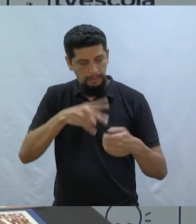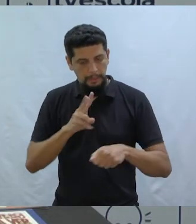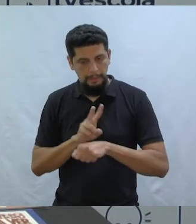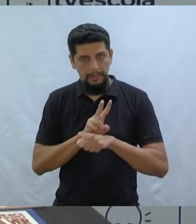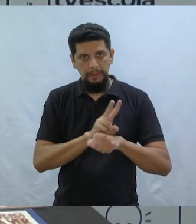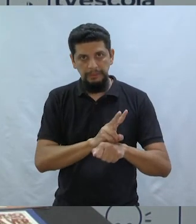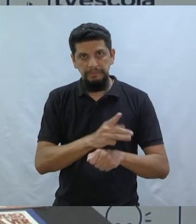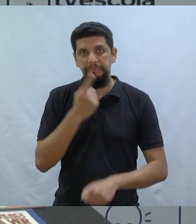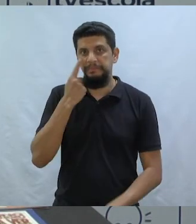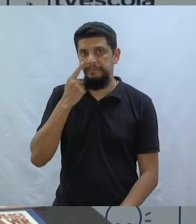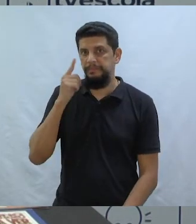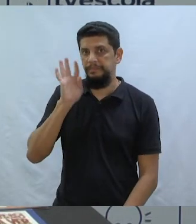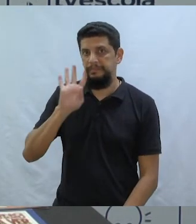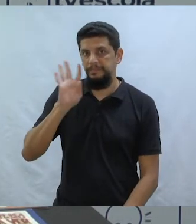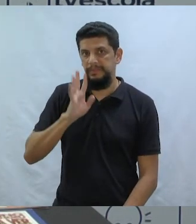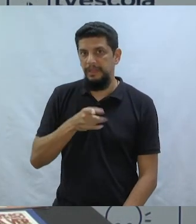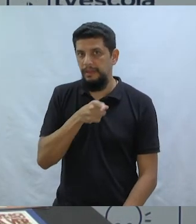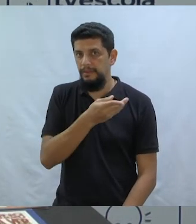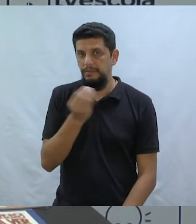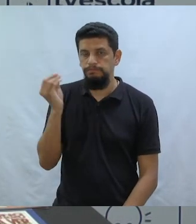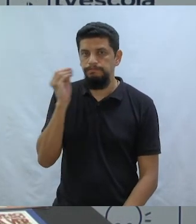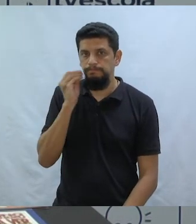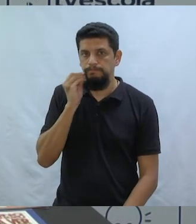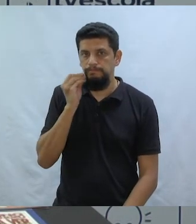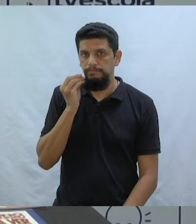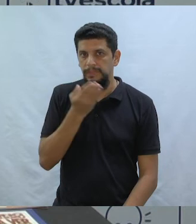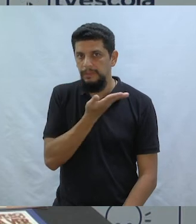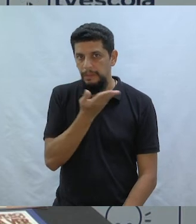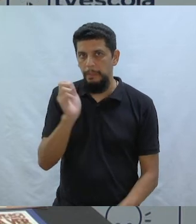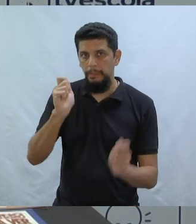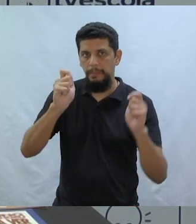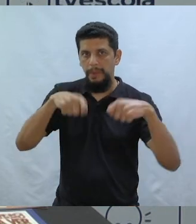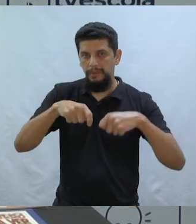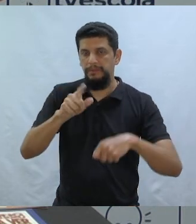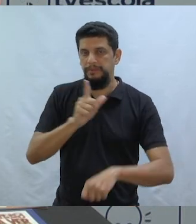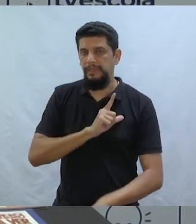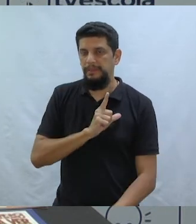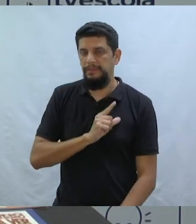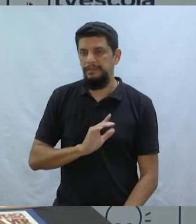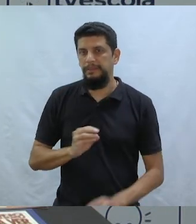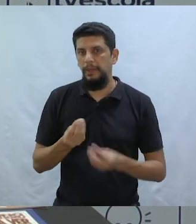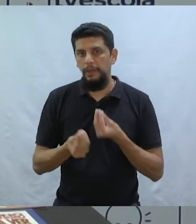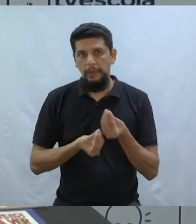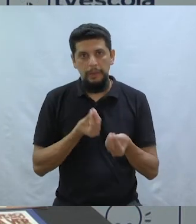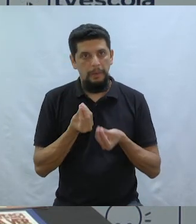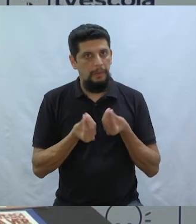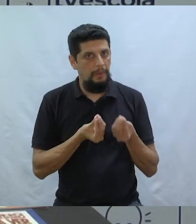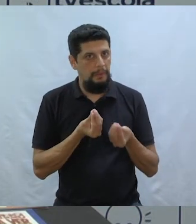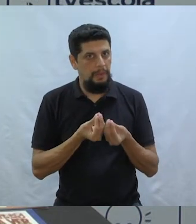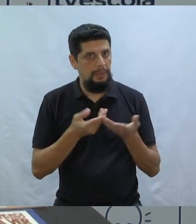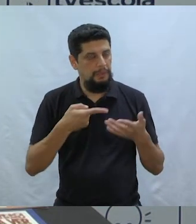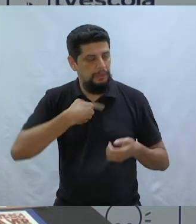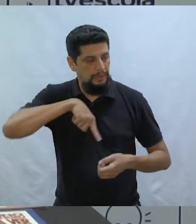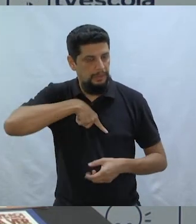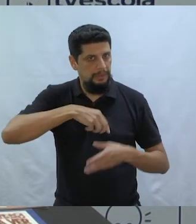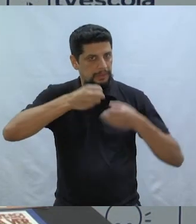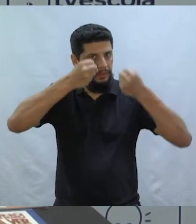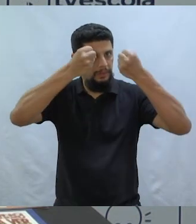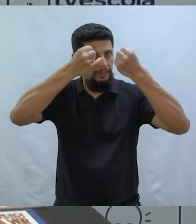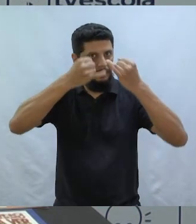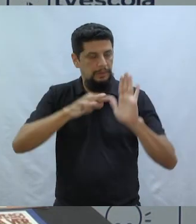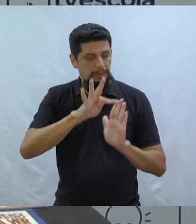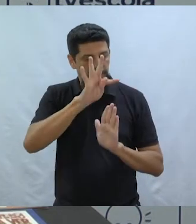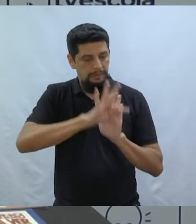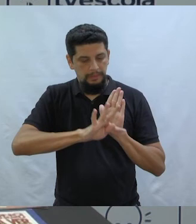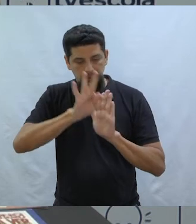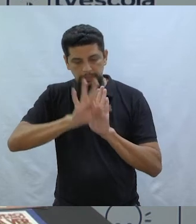devolve Olha só as oportunidades que vocês podem ter e como nós estamos falando em